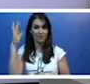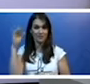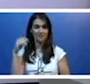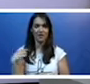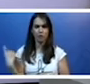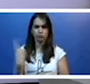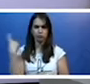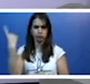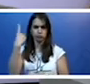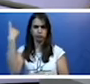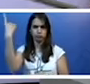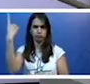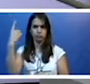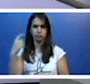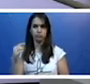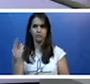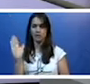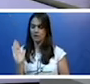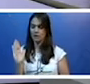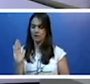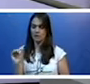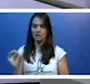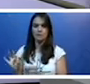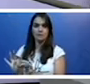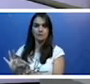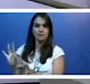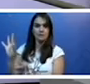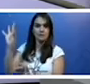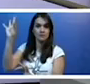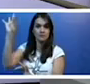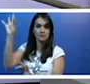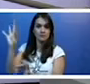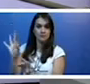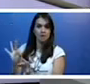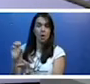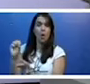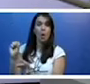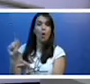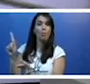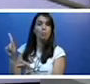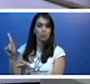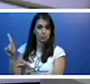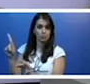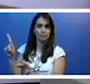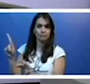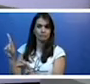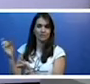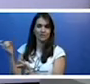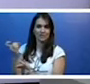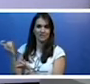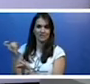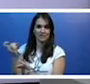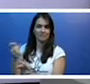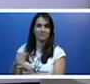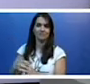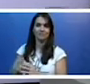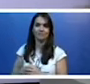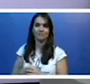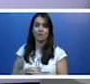relação ao 33 graus como está na frente do 33° Esse é o cateto oposto não chamar de X